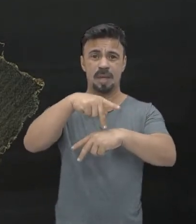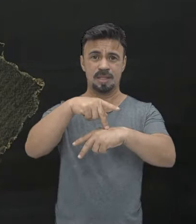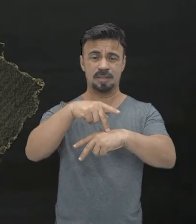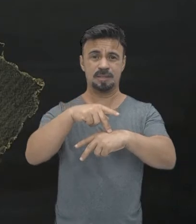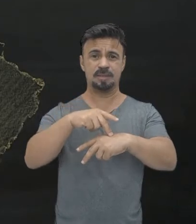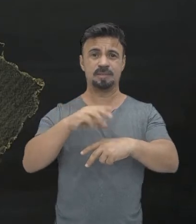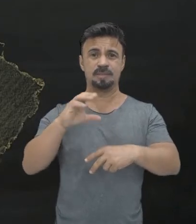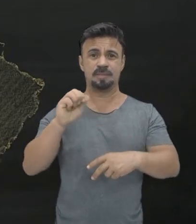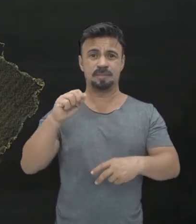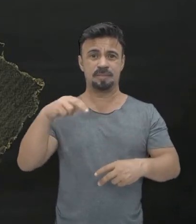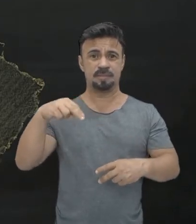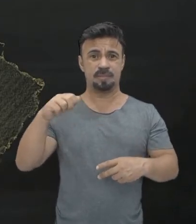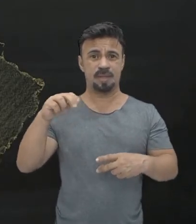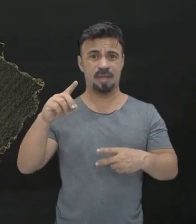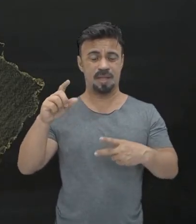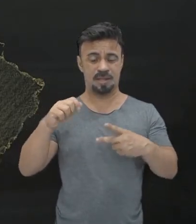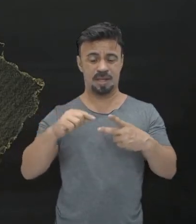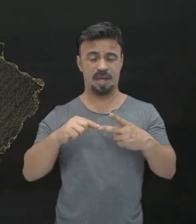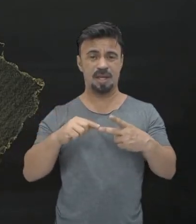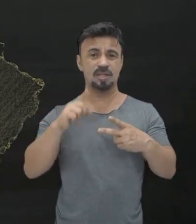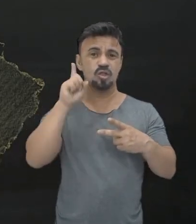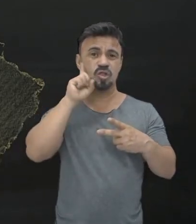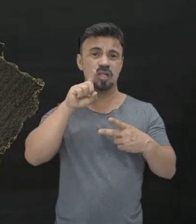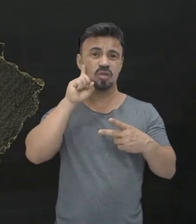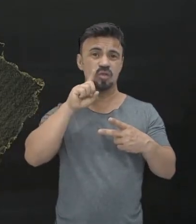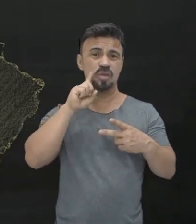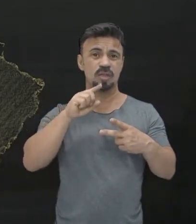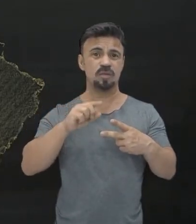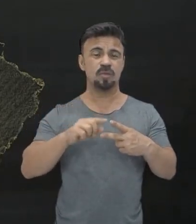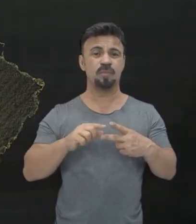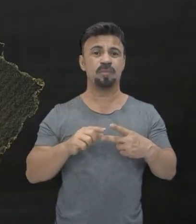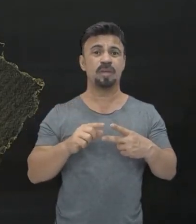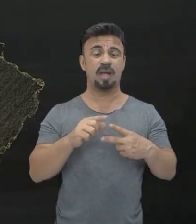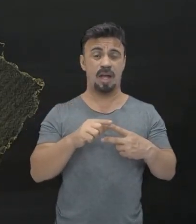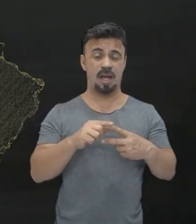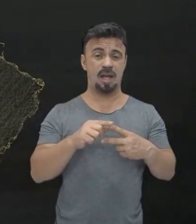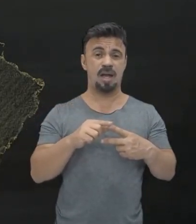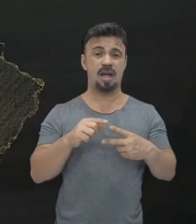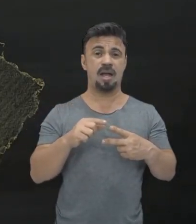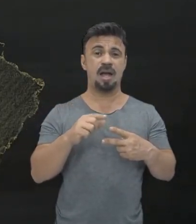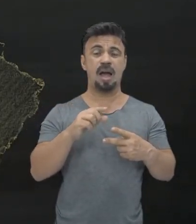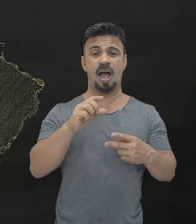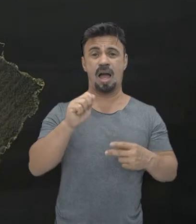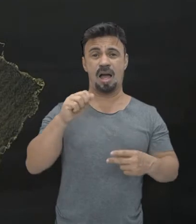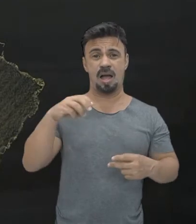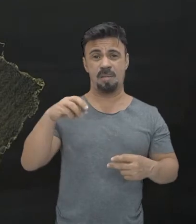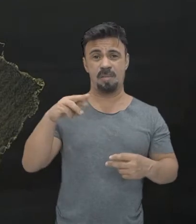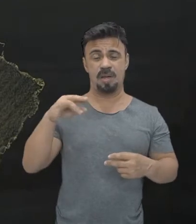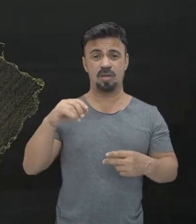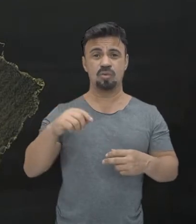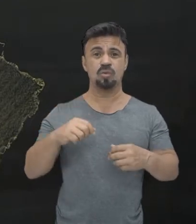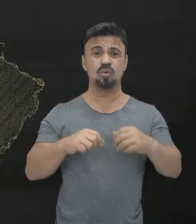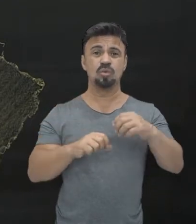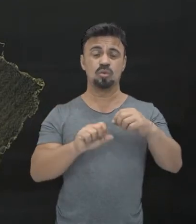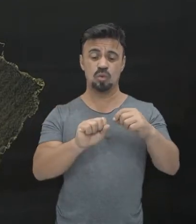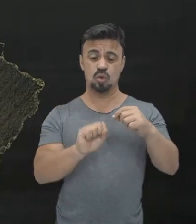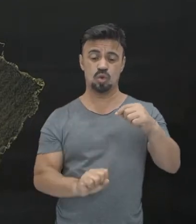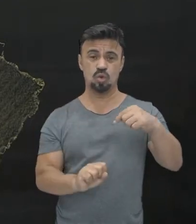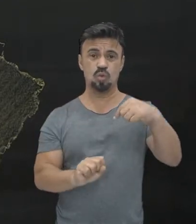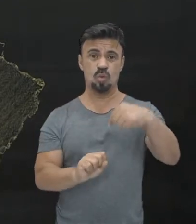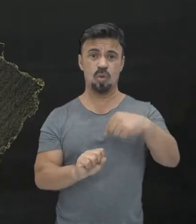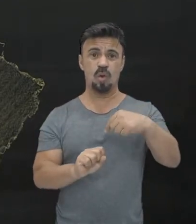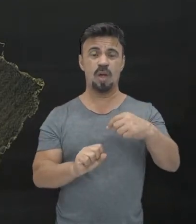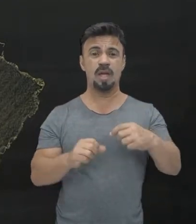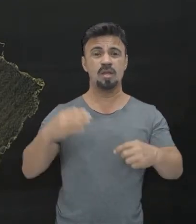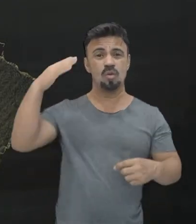Canadá e os Estados Unidos. Enquanto que na América Latina, tudo que está ao sul dessa linha de fronteira entre